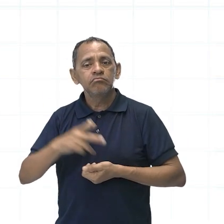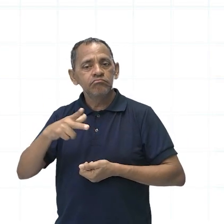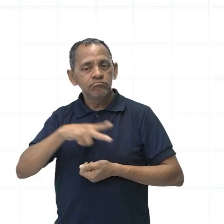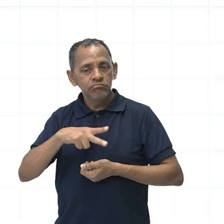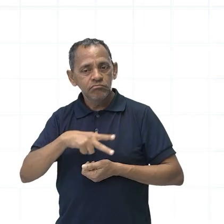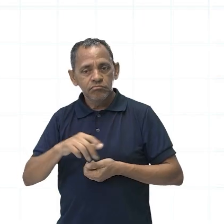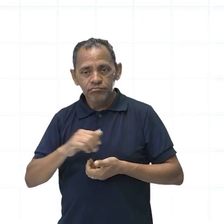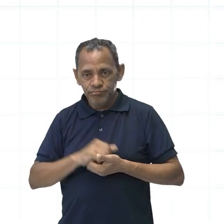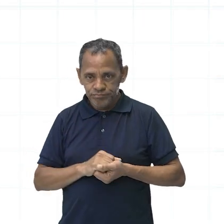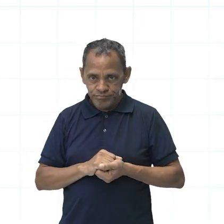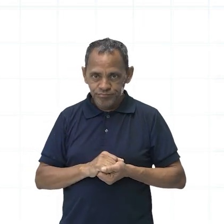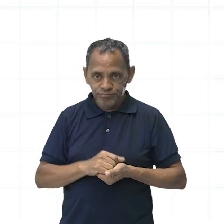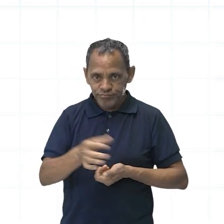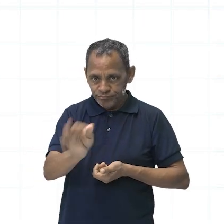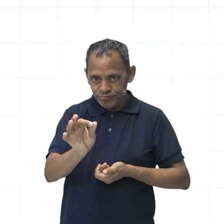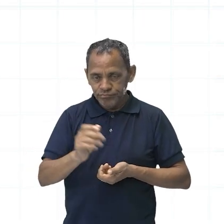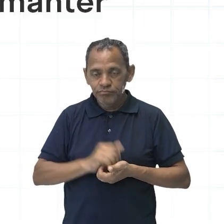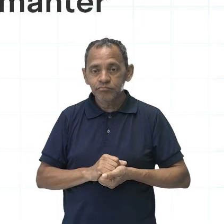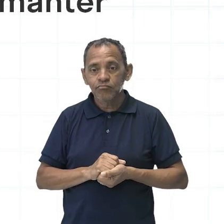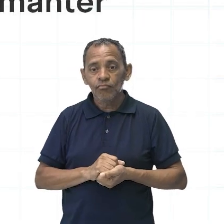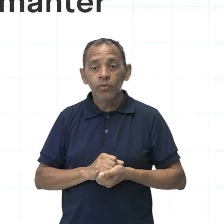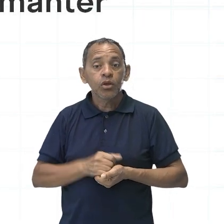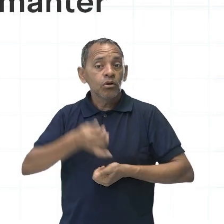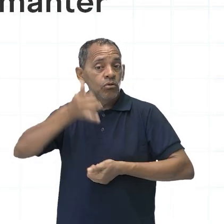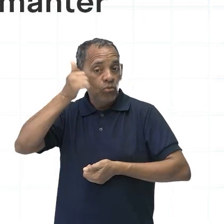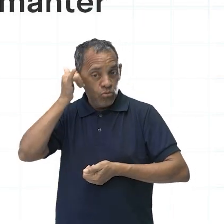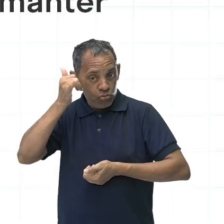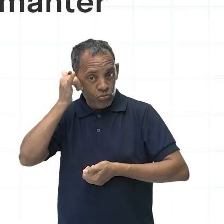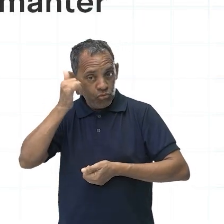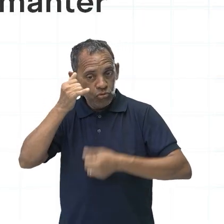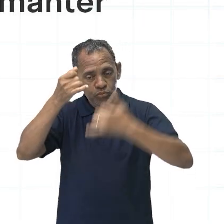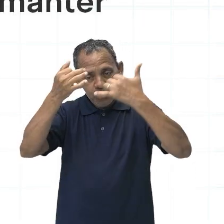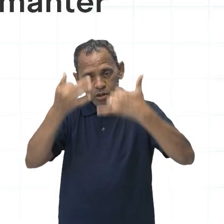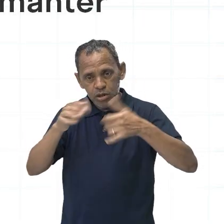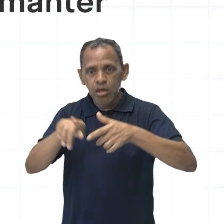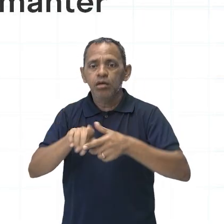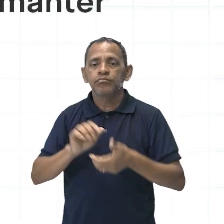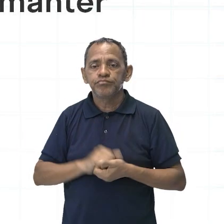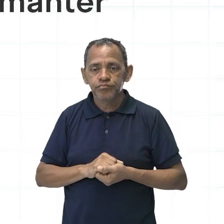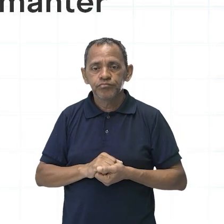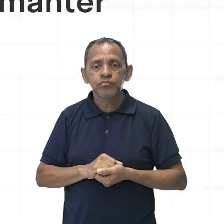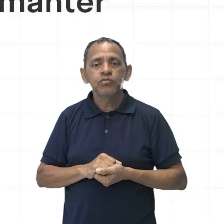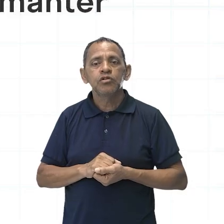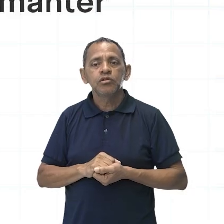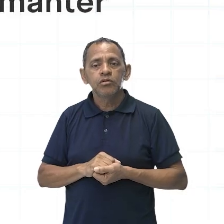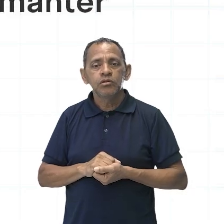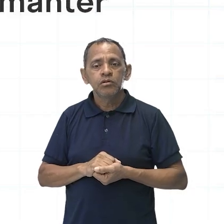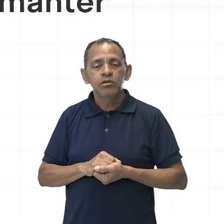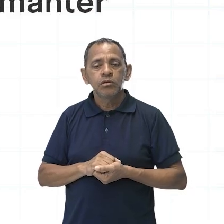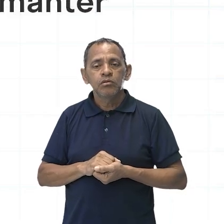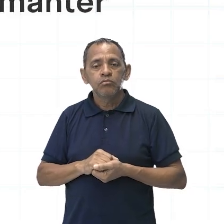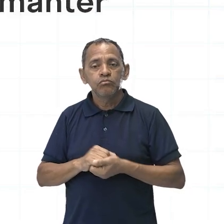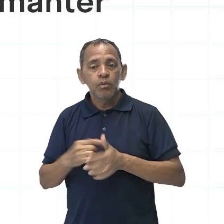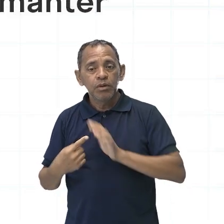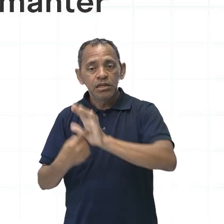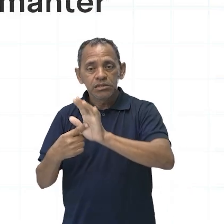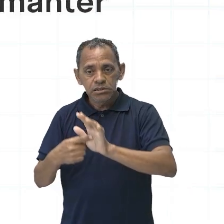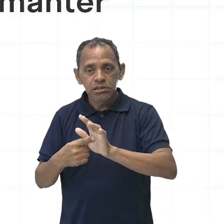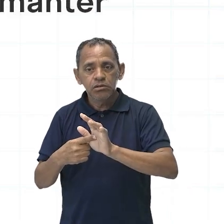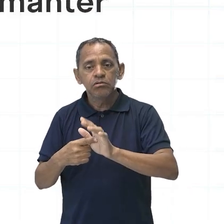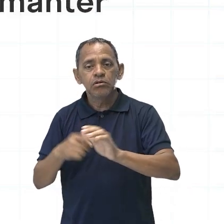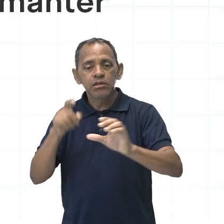pessoal, certo? E aí o conto, né, é uma alegoria sobre a independência e o poder